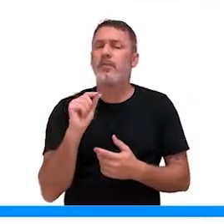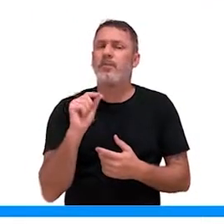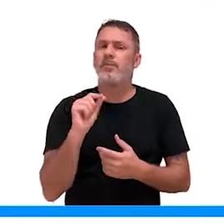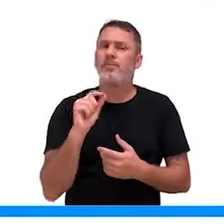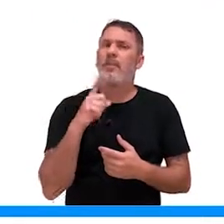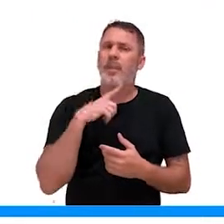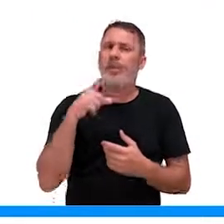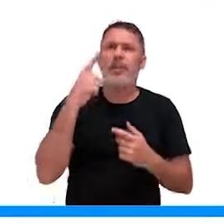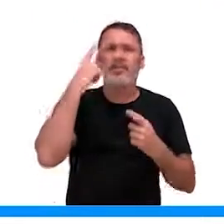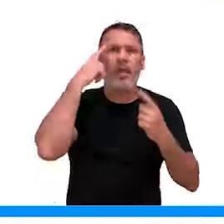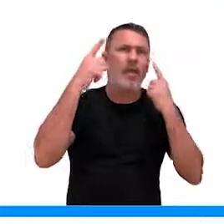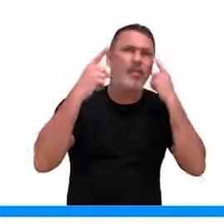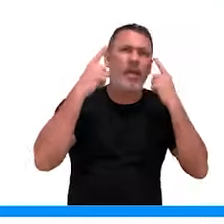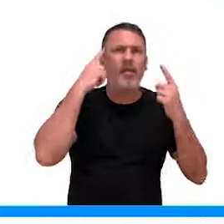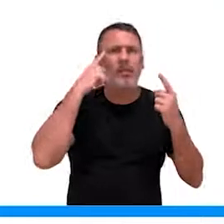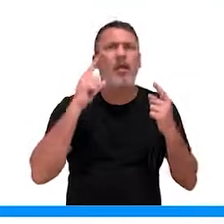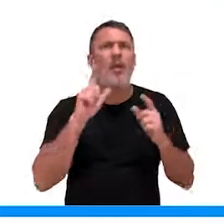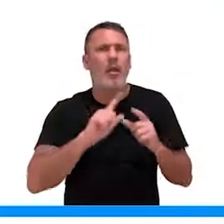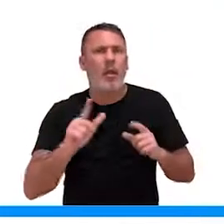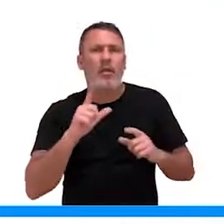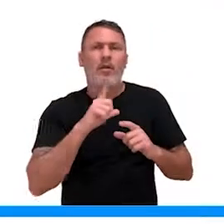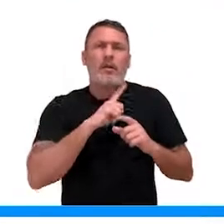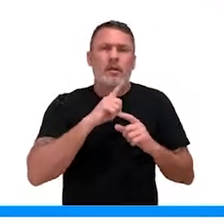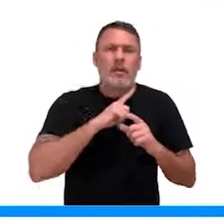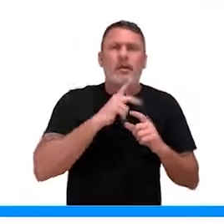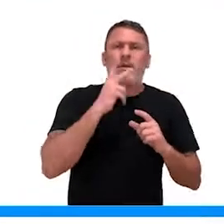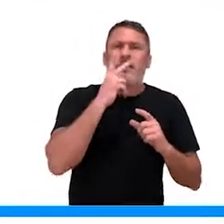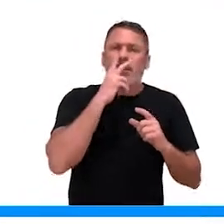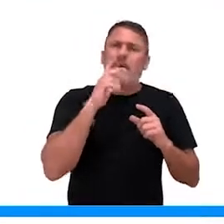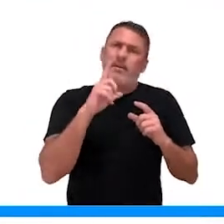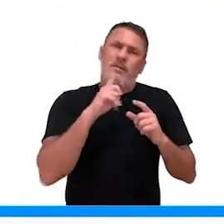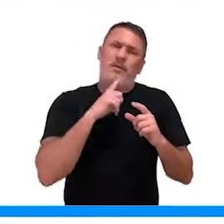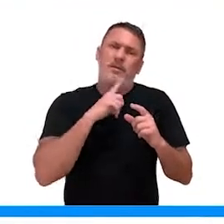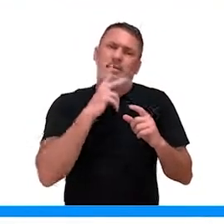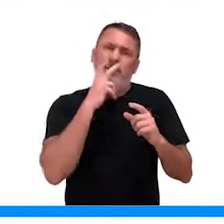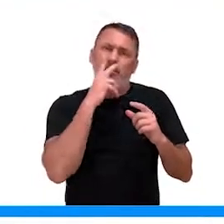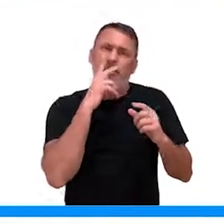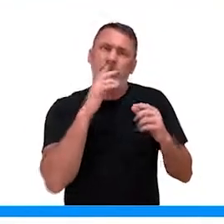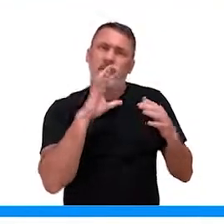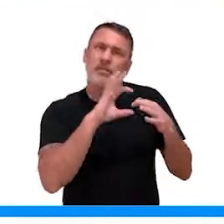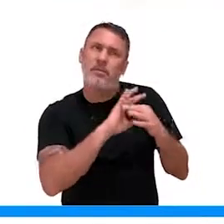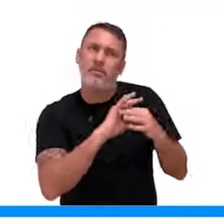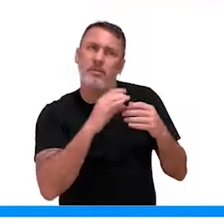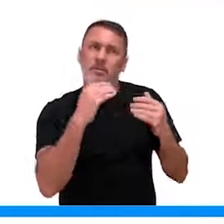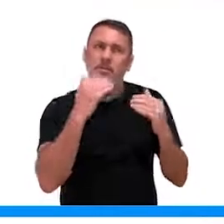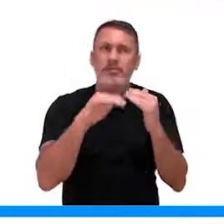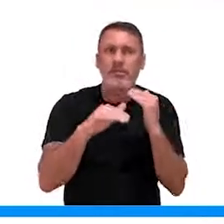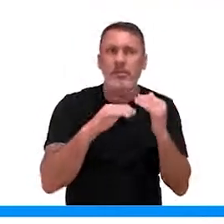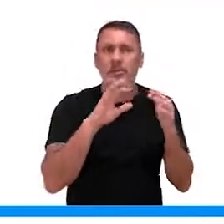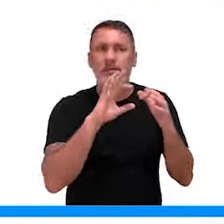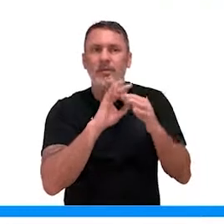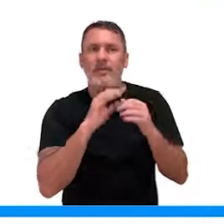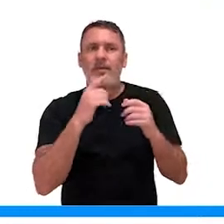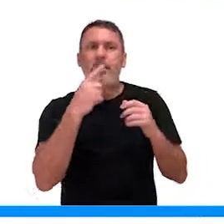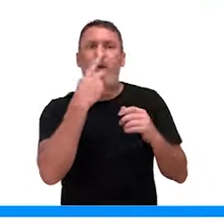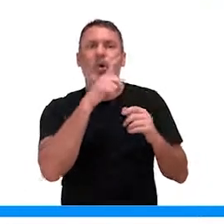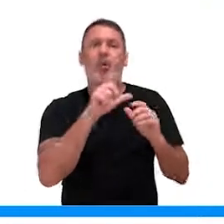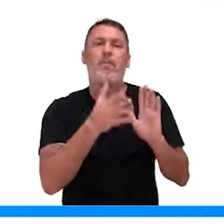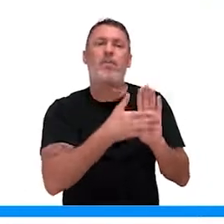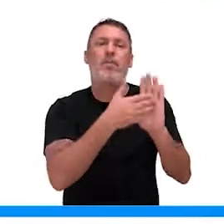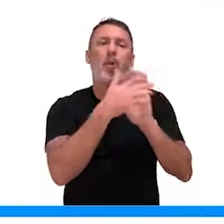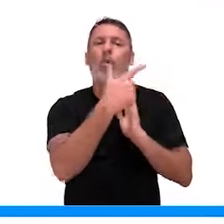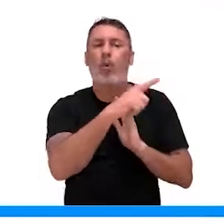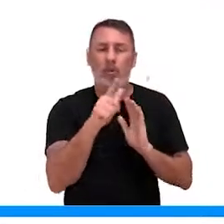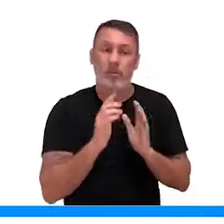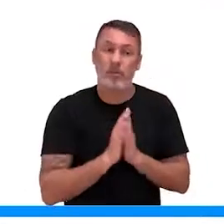muitas ideias, né, que, claro, elas convergem com a proposta de Pedro Geiger. Porém, nós temos que lembrar o seguinte,